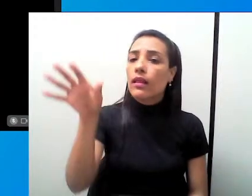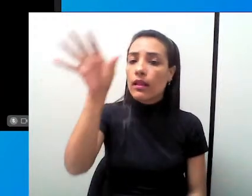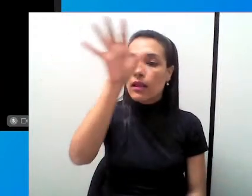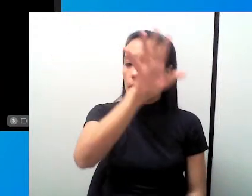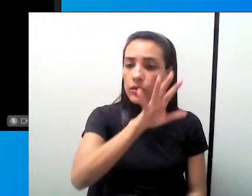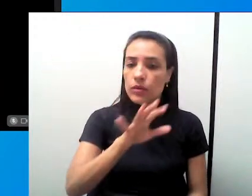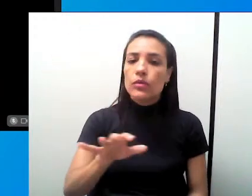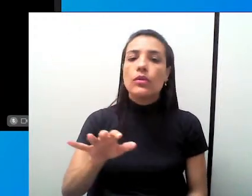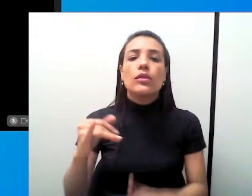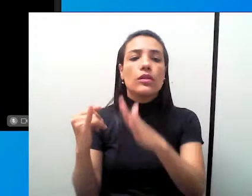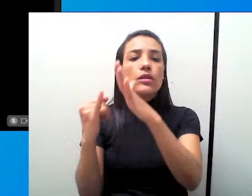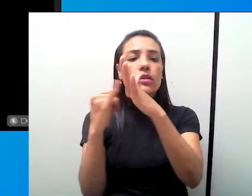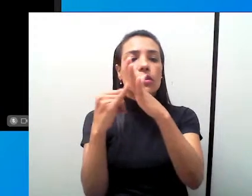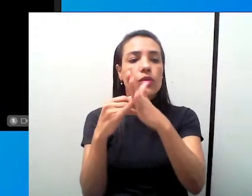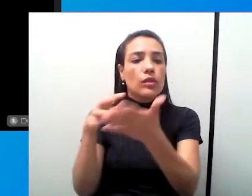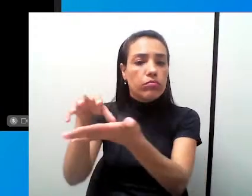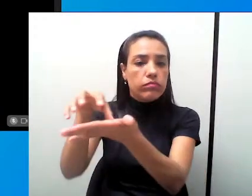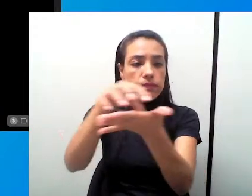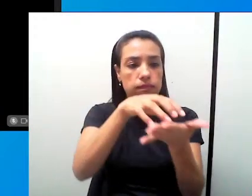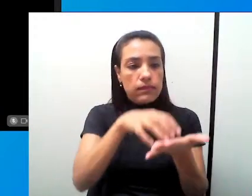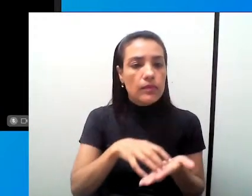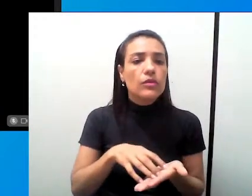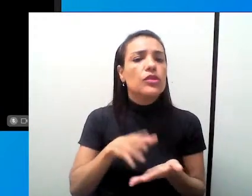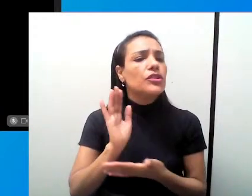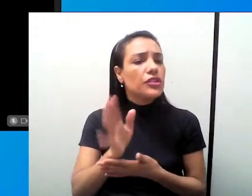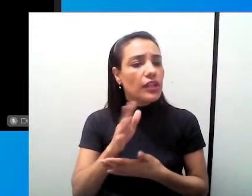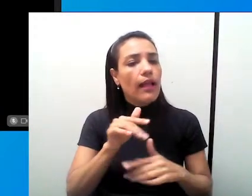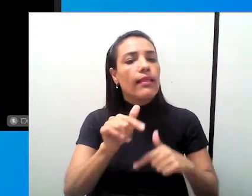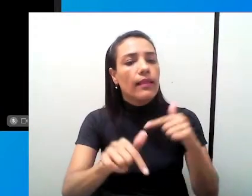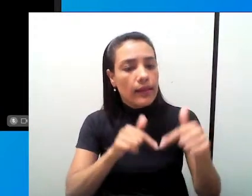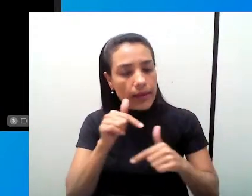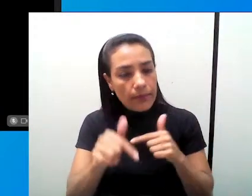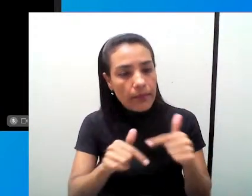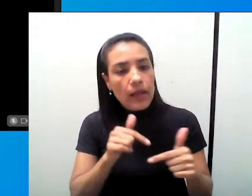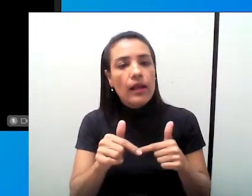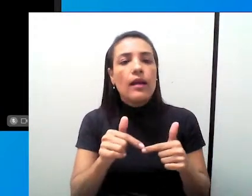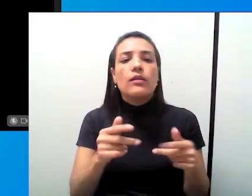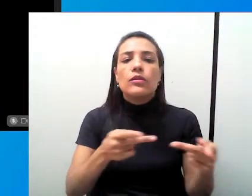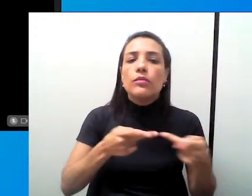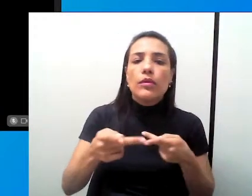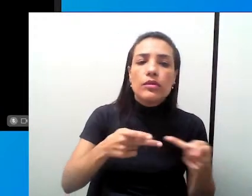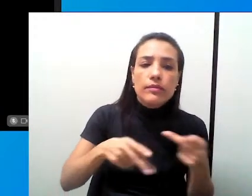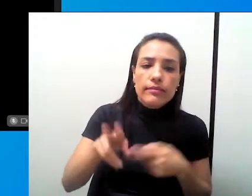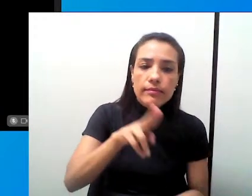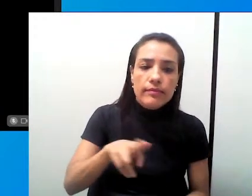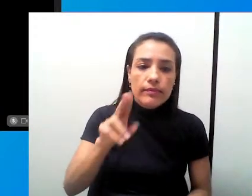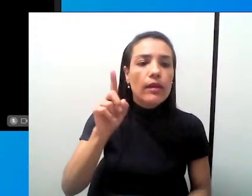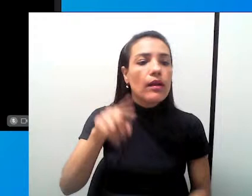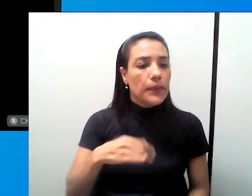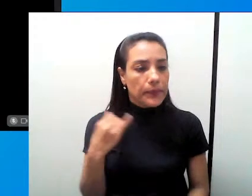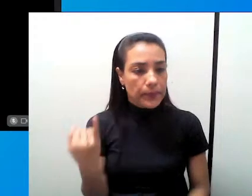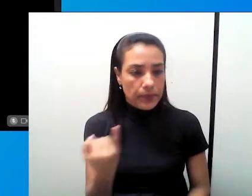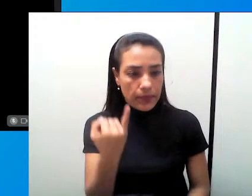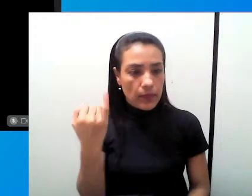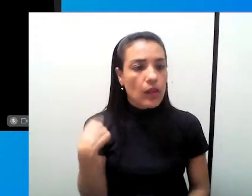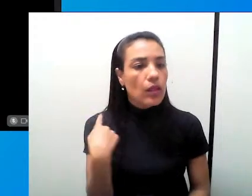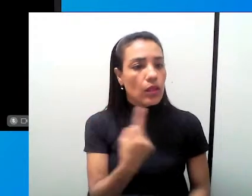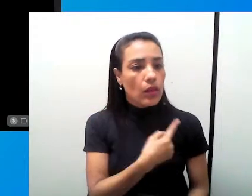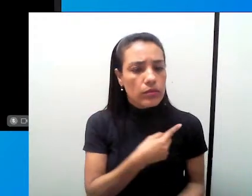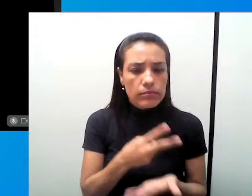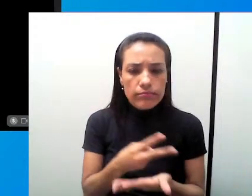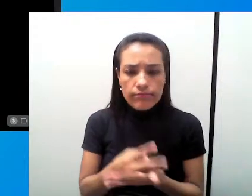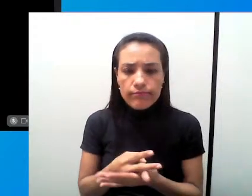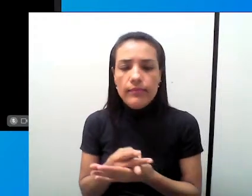já vêm fazendo, conhecer as suas políticas, as suas práticas, é extremamente importante. Nós fazemos isso